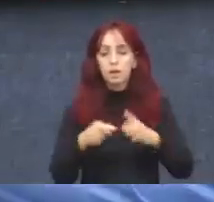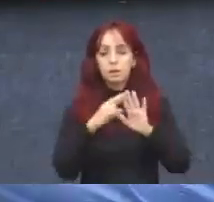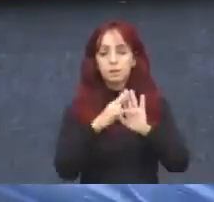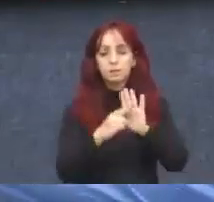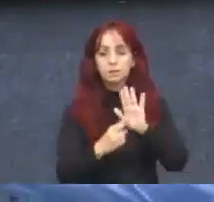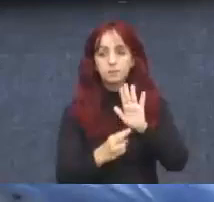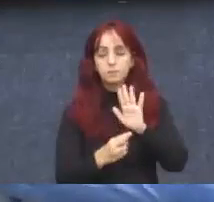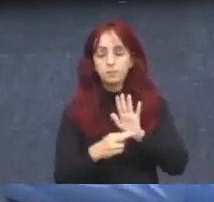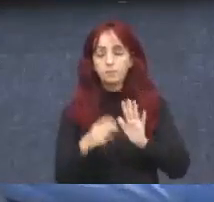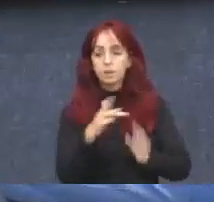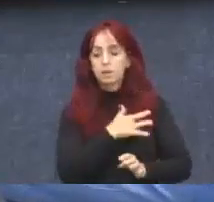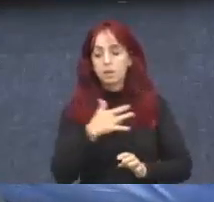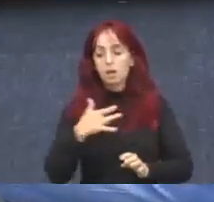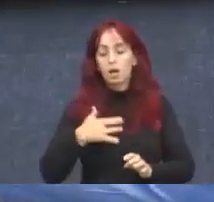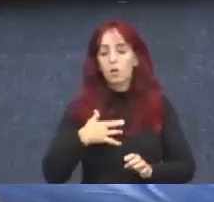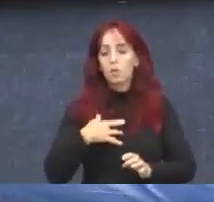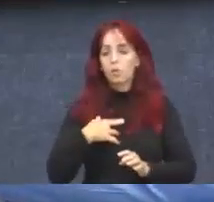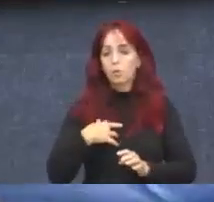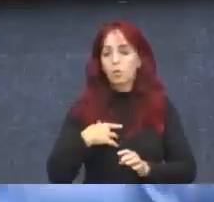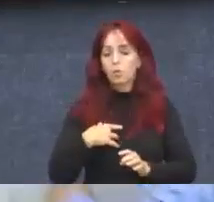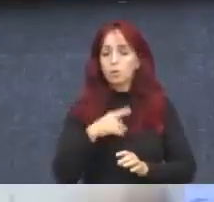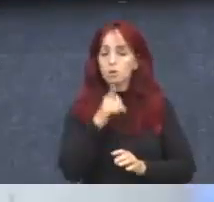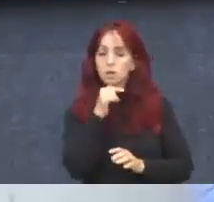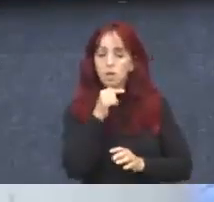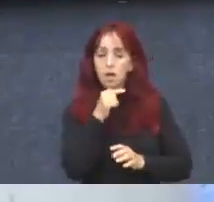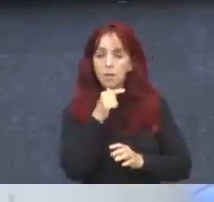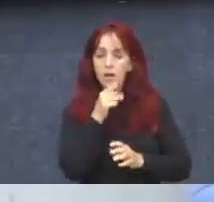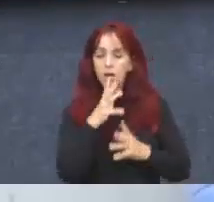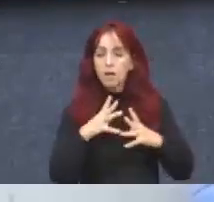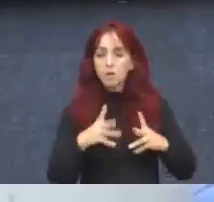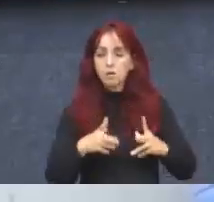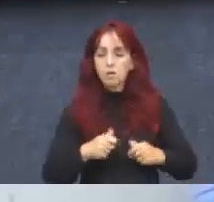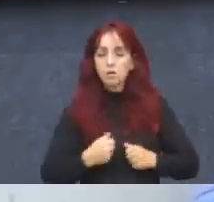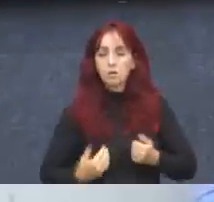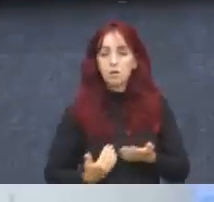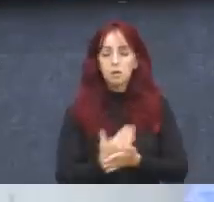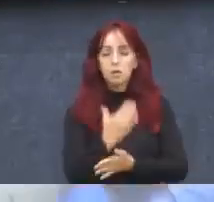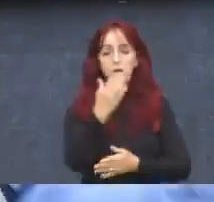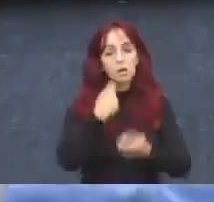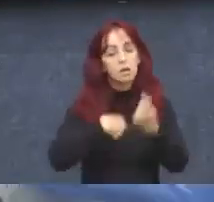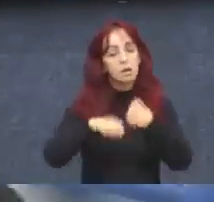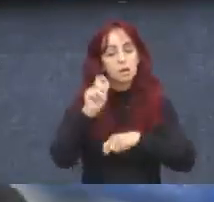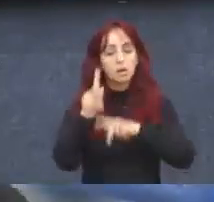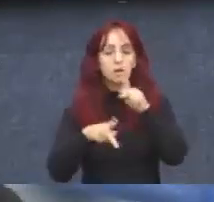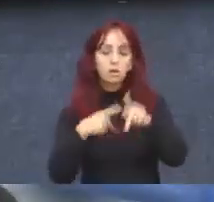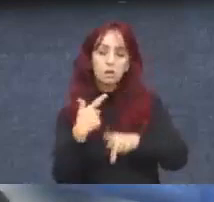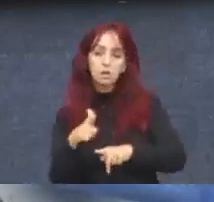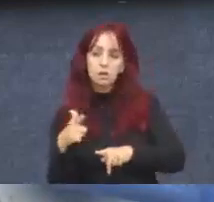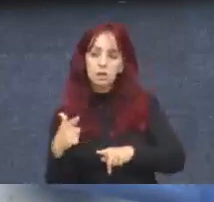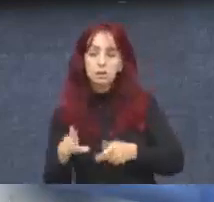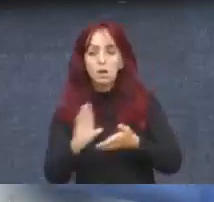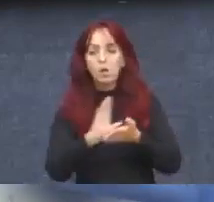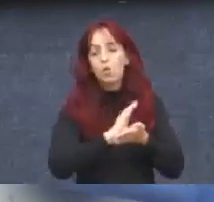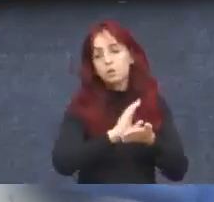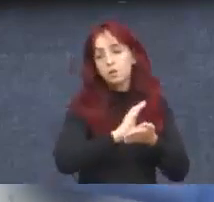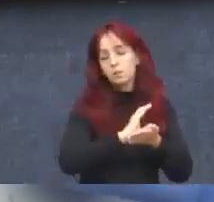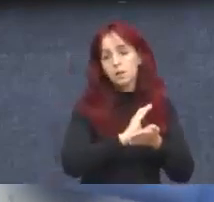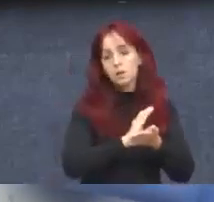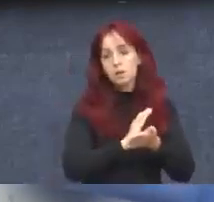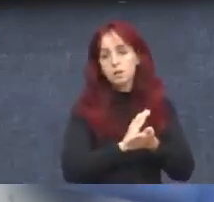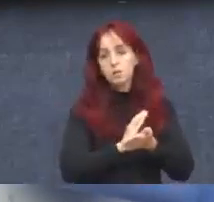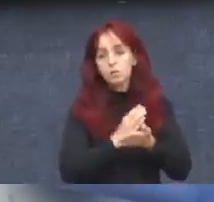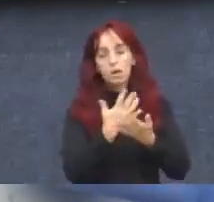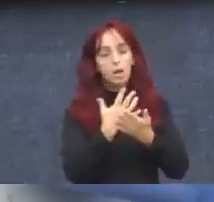regimentalidade. Saúde e saneamento, pela aprovação. Administração pública, não há. Orçamento e finanças públicas, pela rejeição.